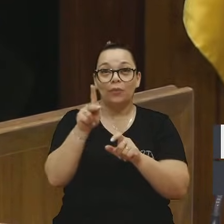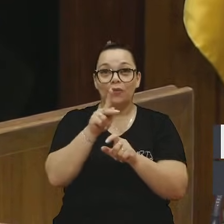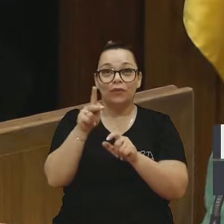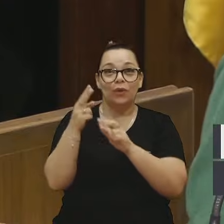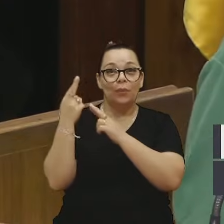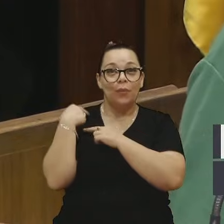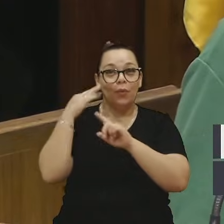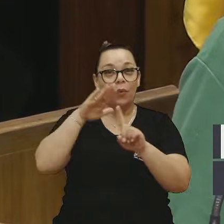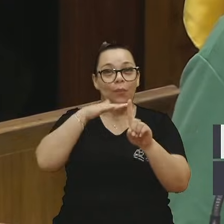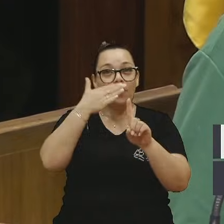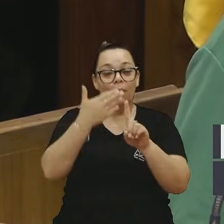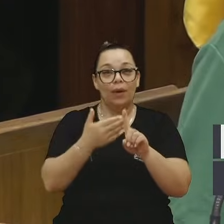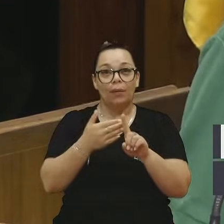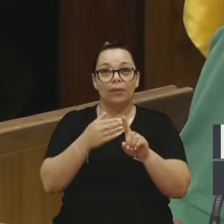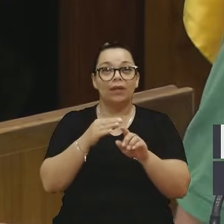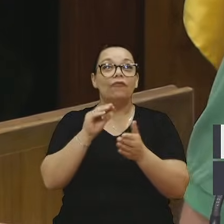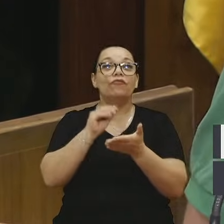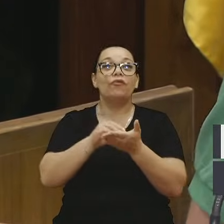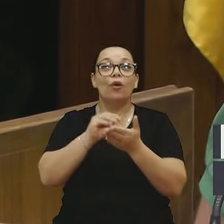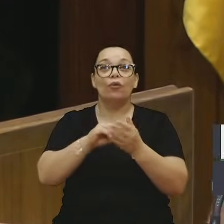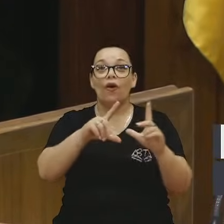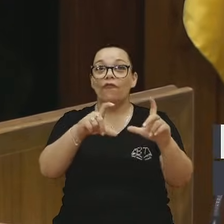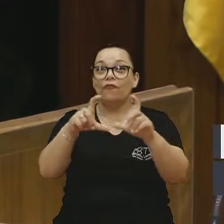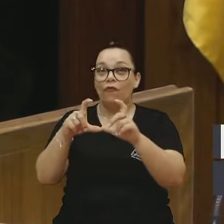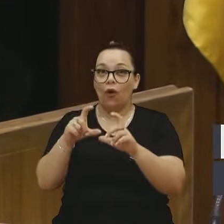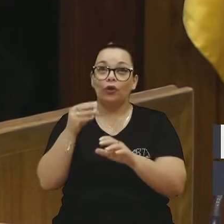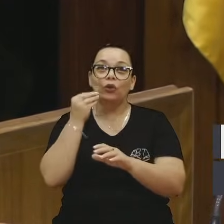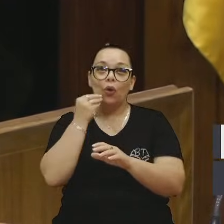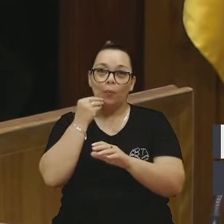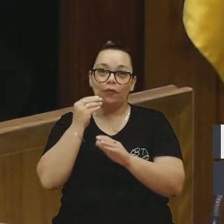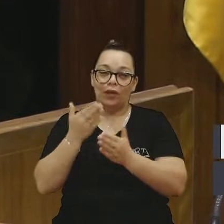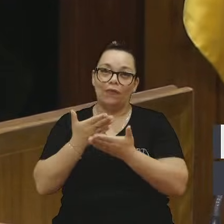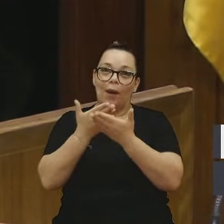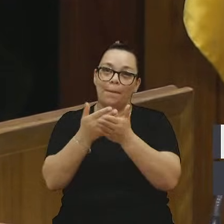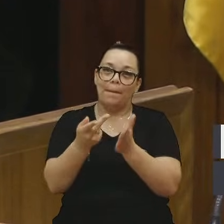esse registro anteriormente. E claro, leva a placa.